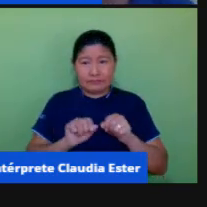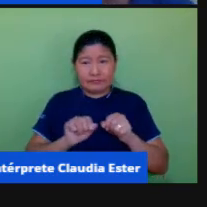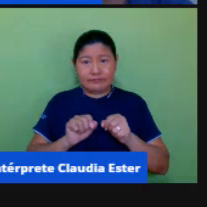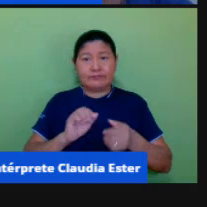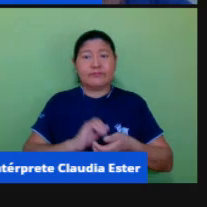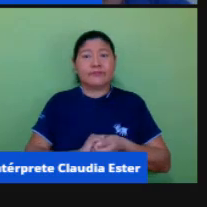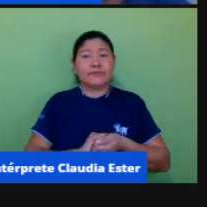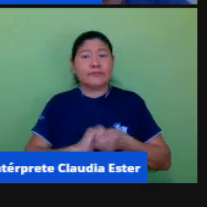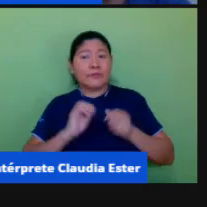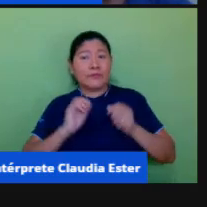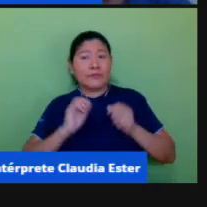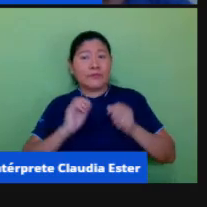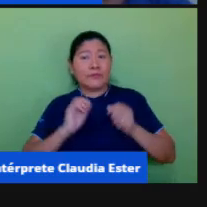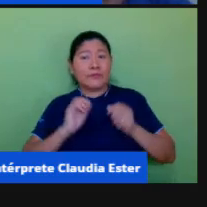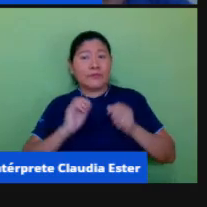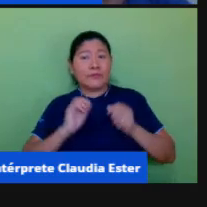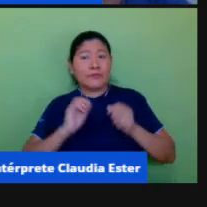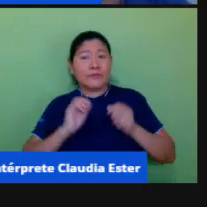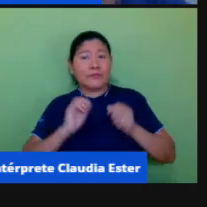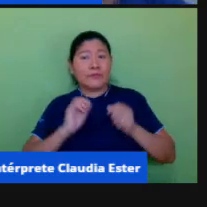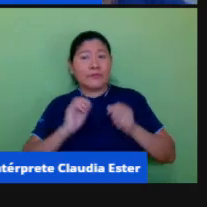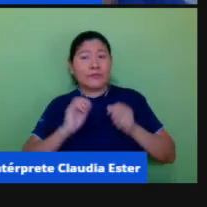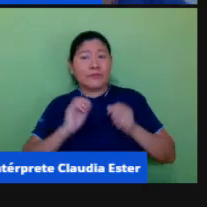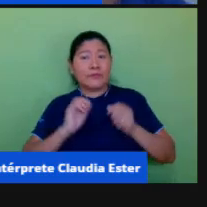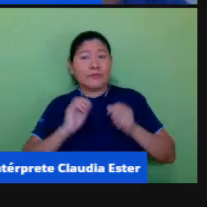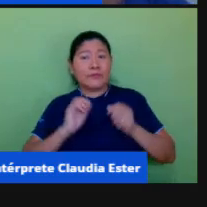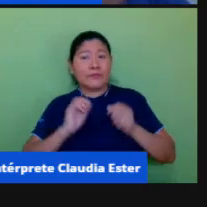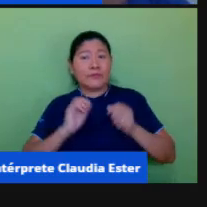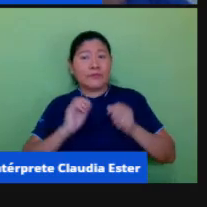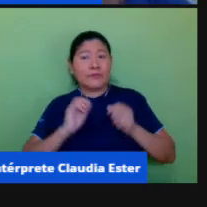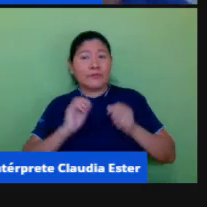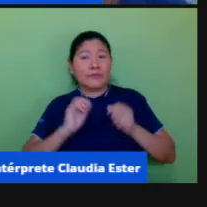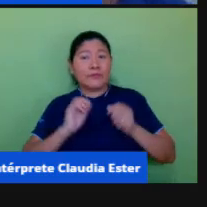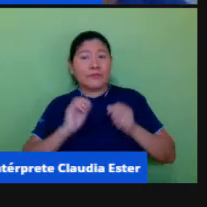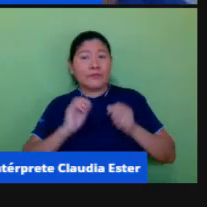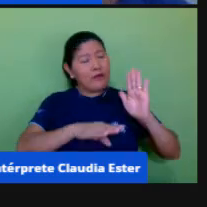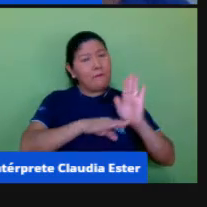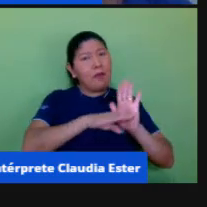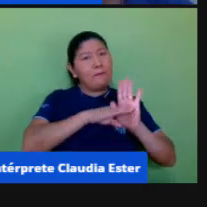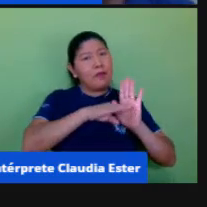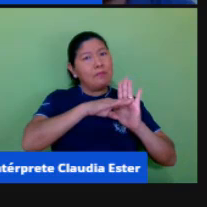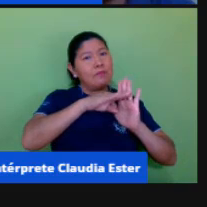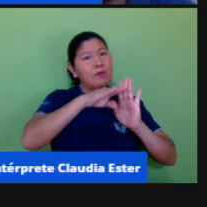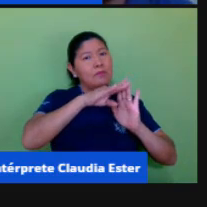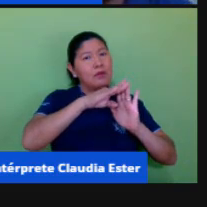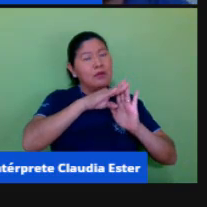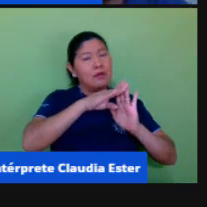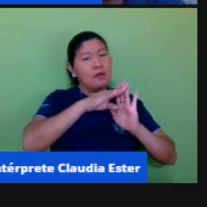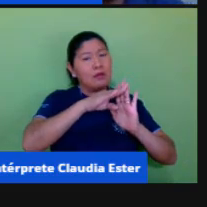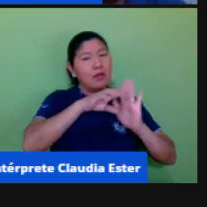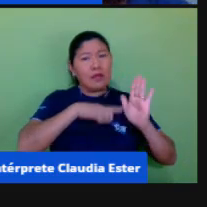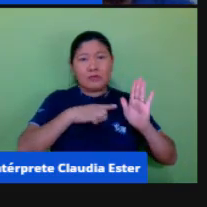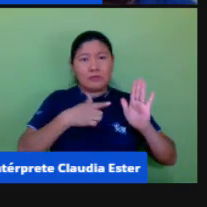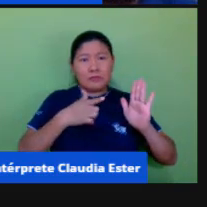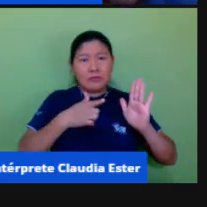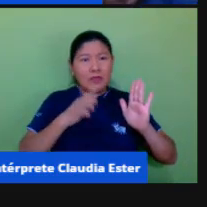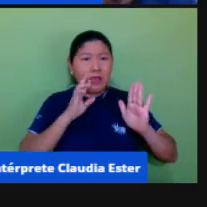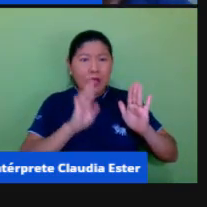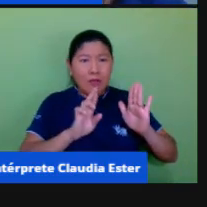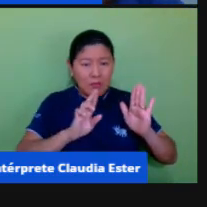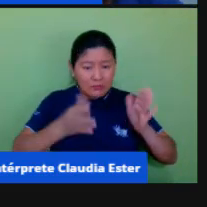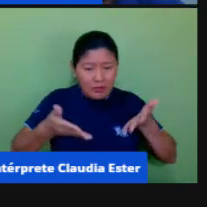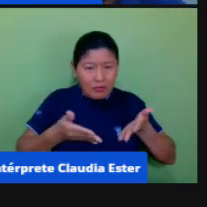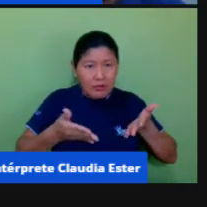A educação ela é um processo. Né? A educação é processual. Nós não conseguimos resultados de um dia para o outro, ok?